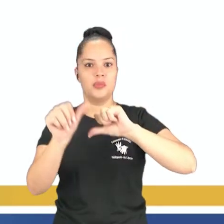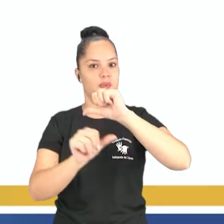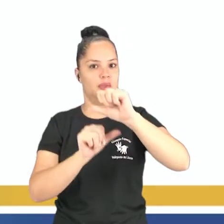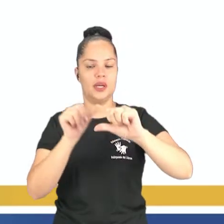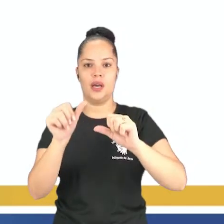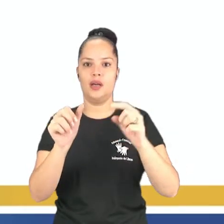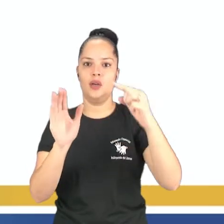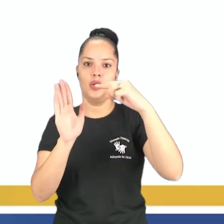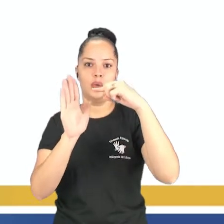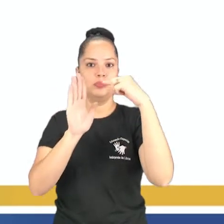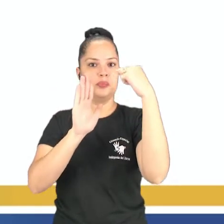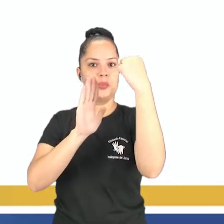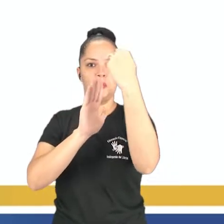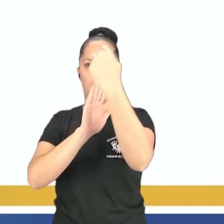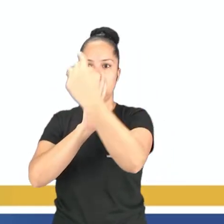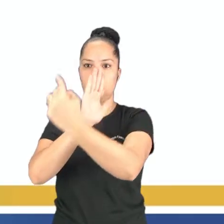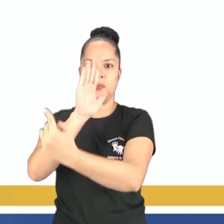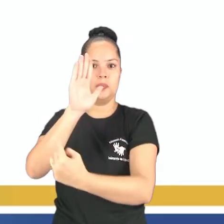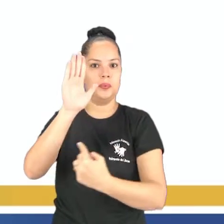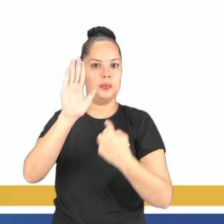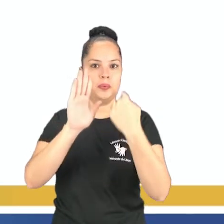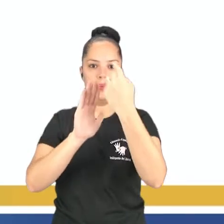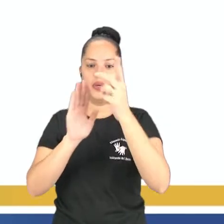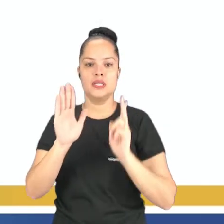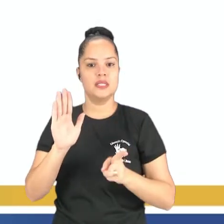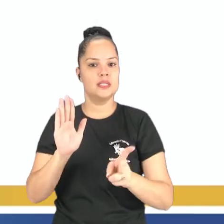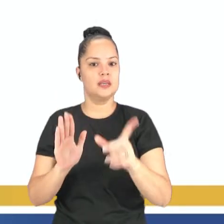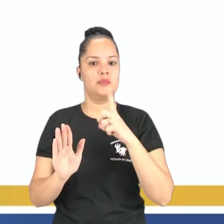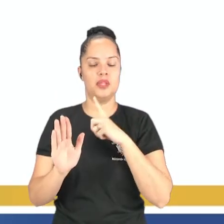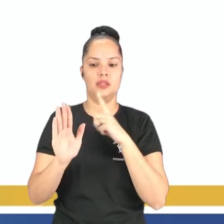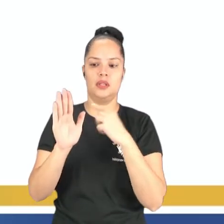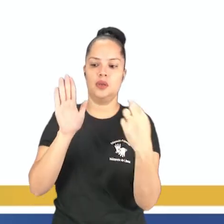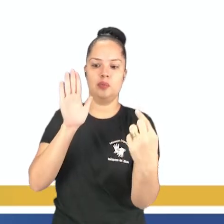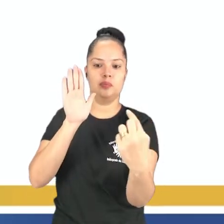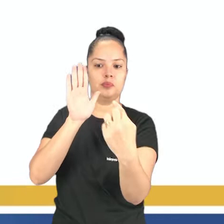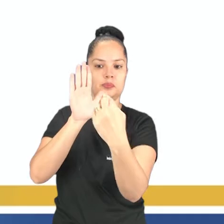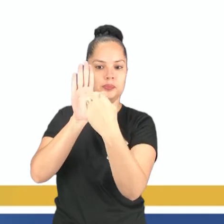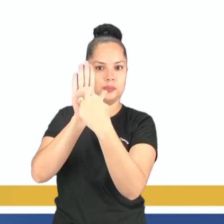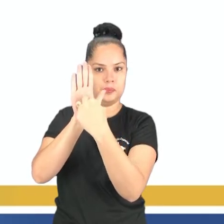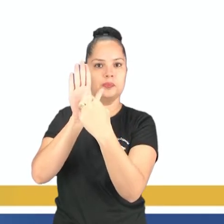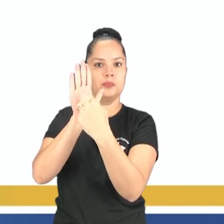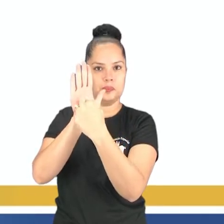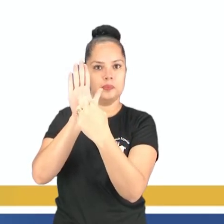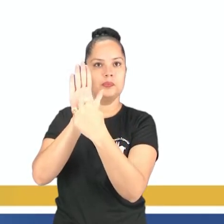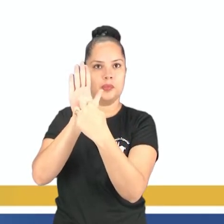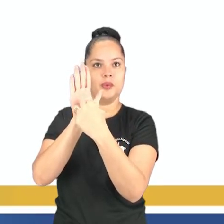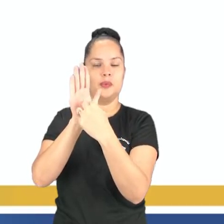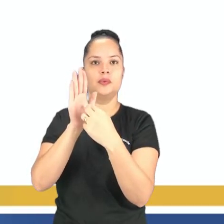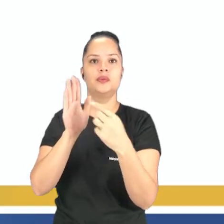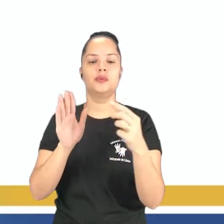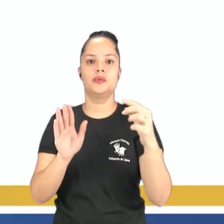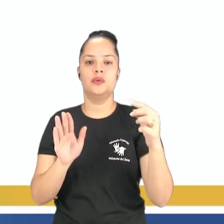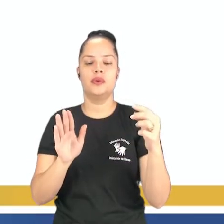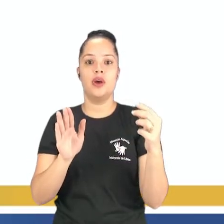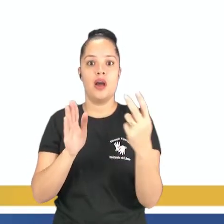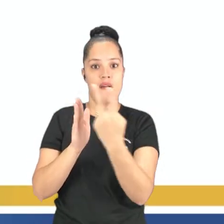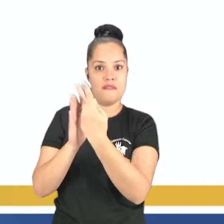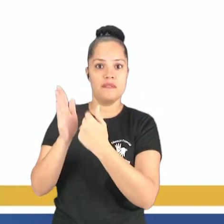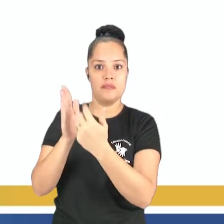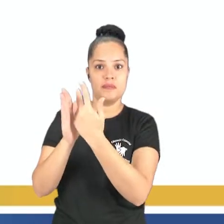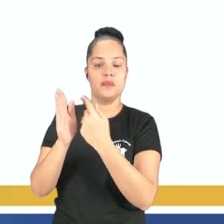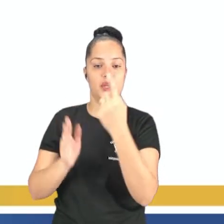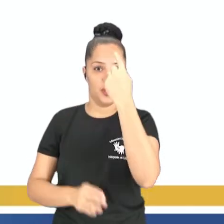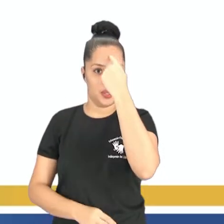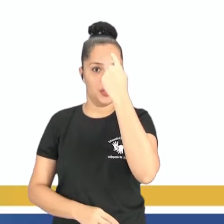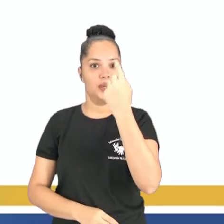ângulos segundo um ponto central, que é o centro de rotação, ou seja, a figura final